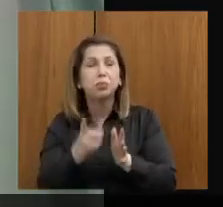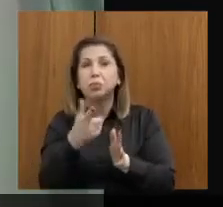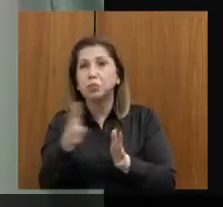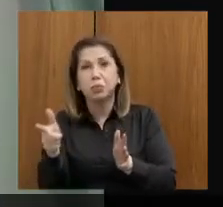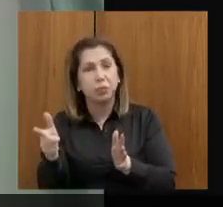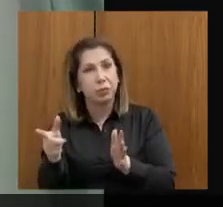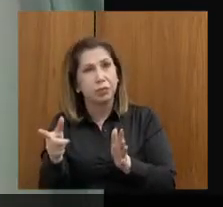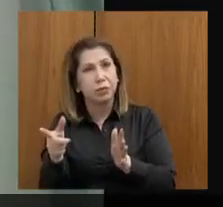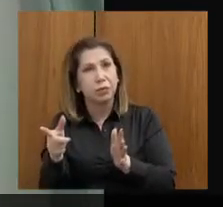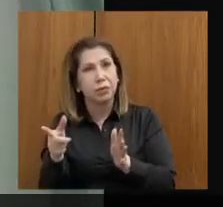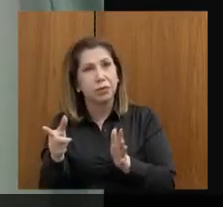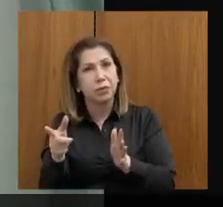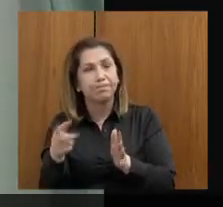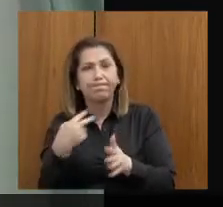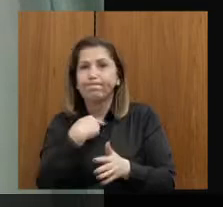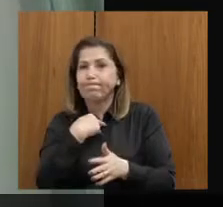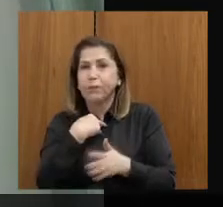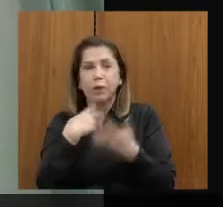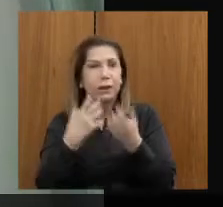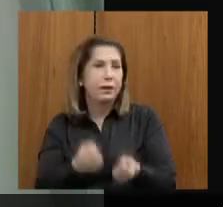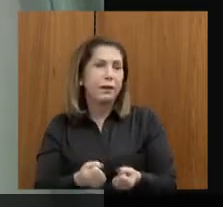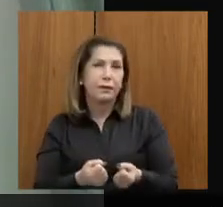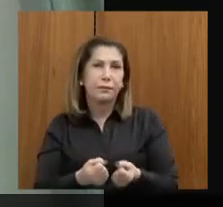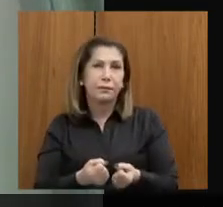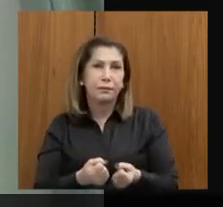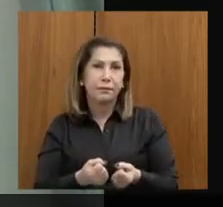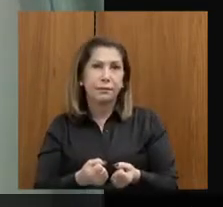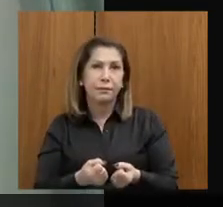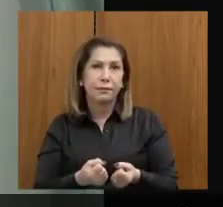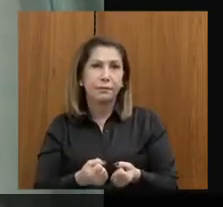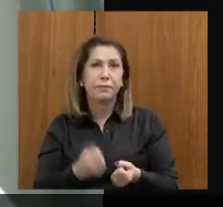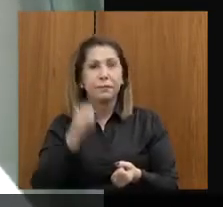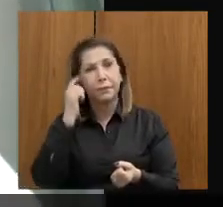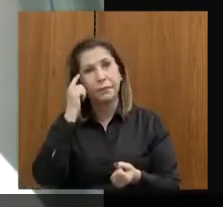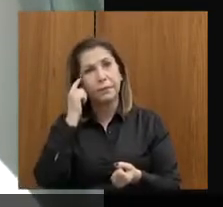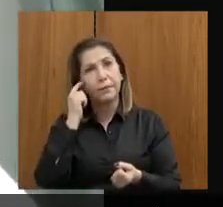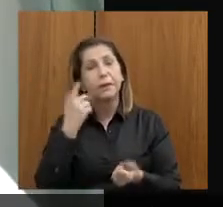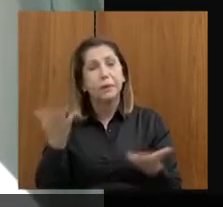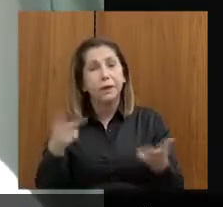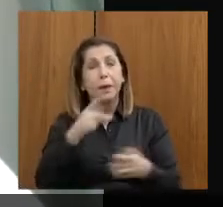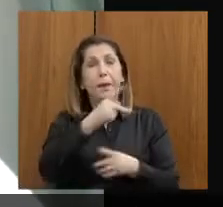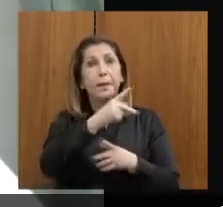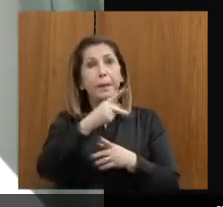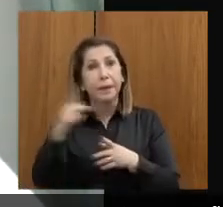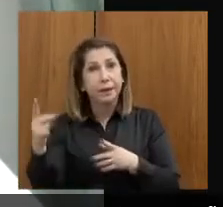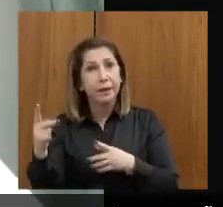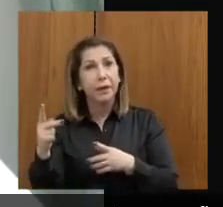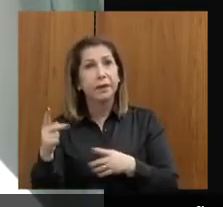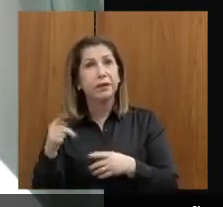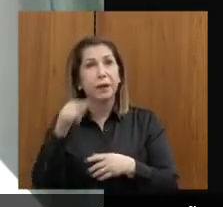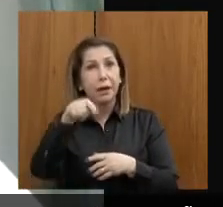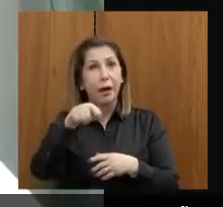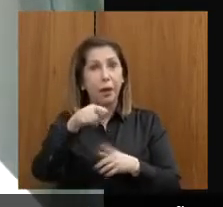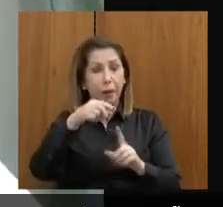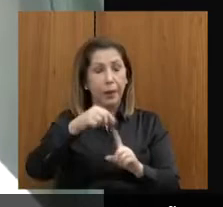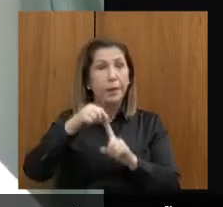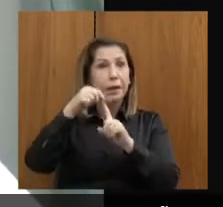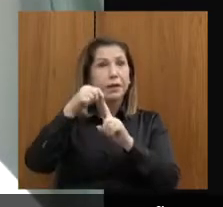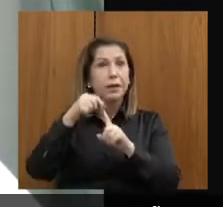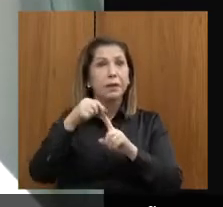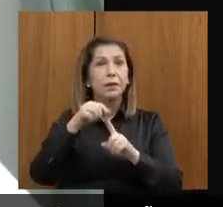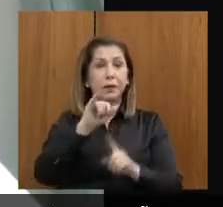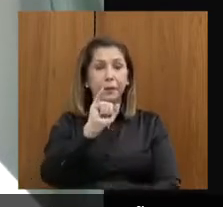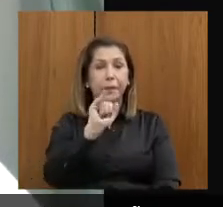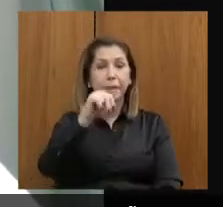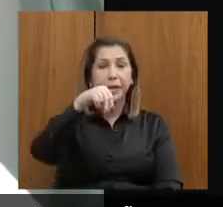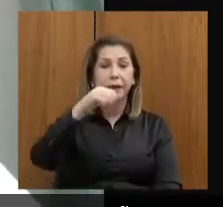isso é inaceitável posso ver a recentemente é presidente uma reunião com representantes do INCA